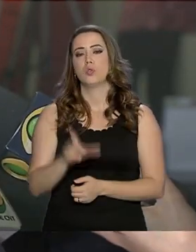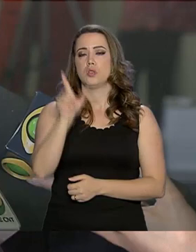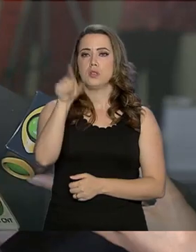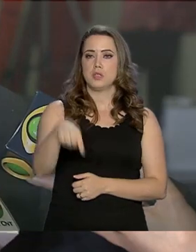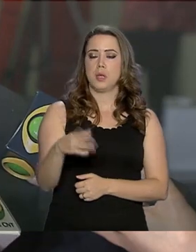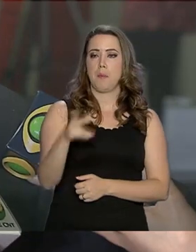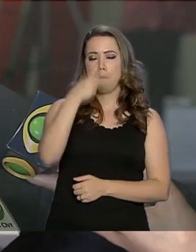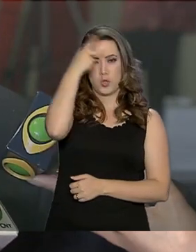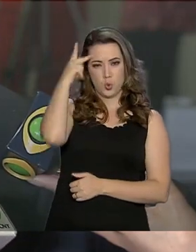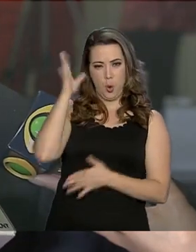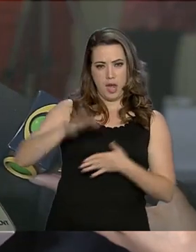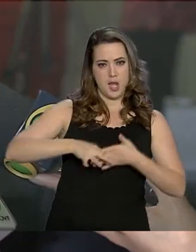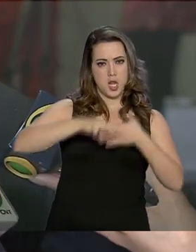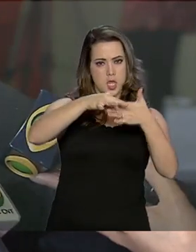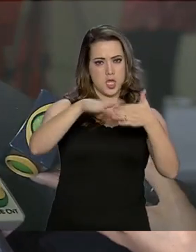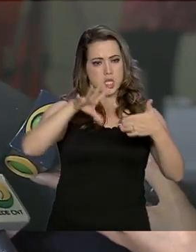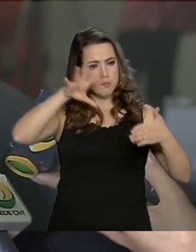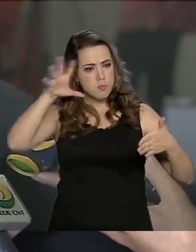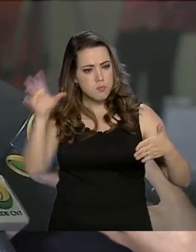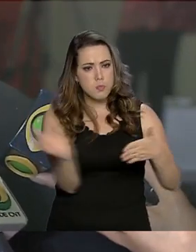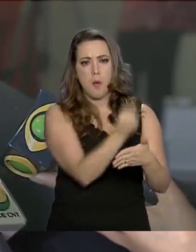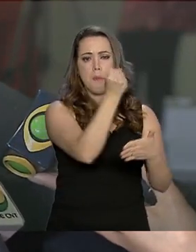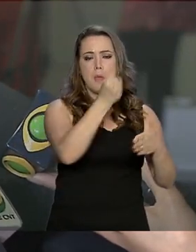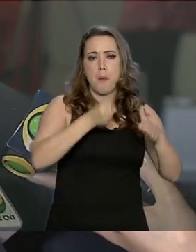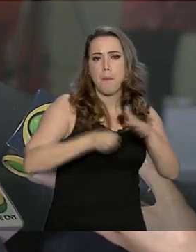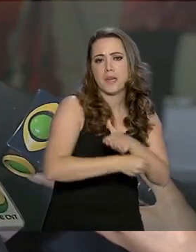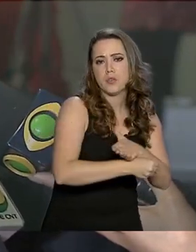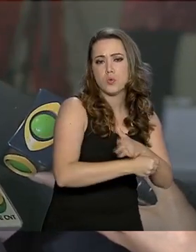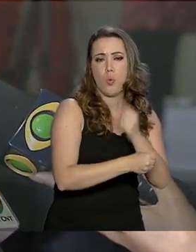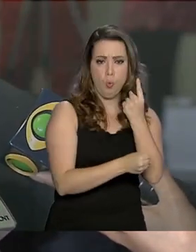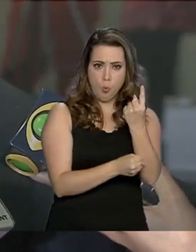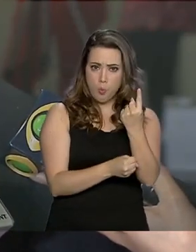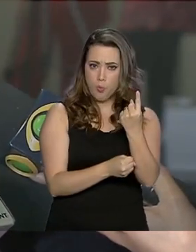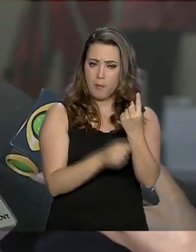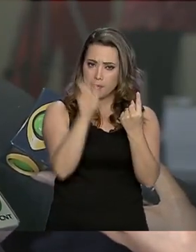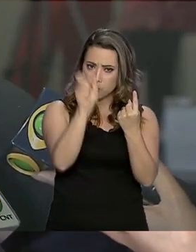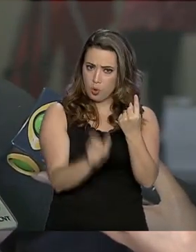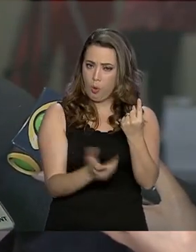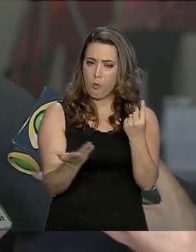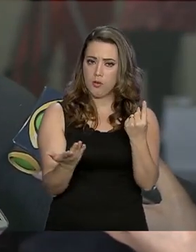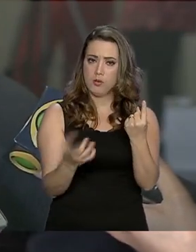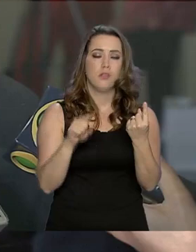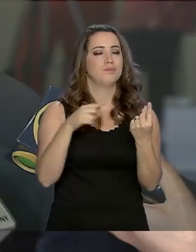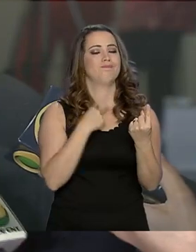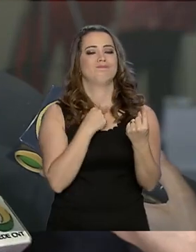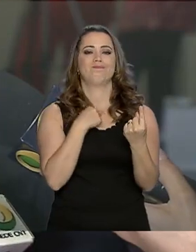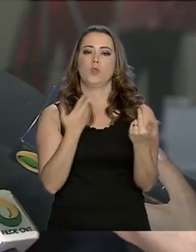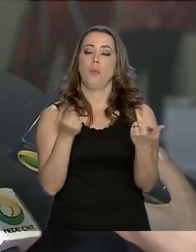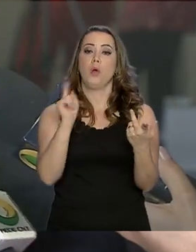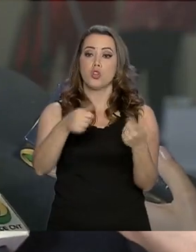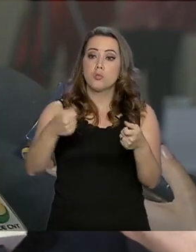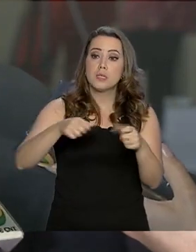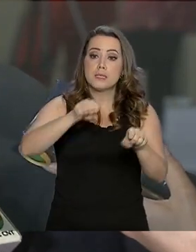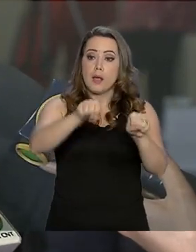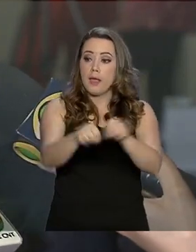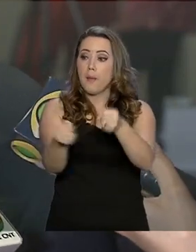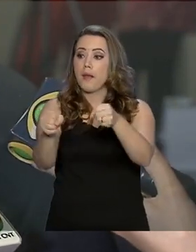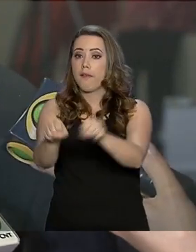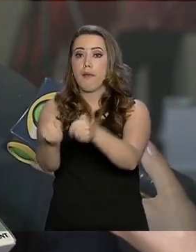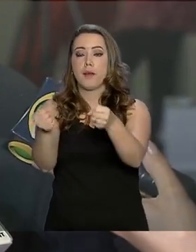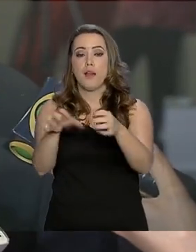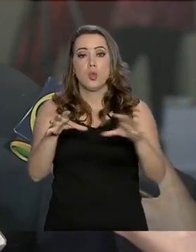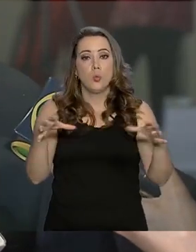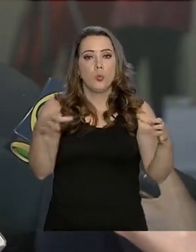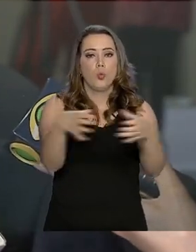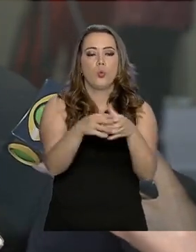o cabeça da liderança ou alguns o grupo o grupo e gestor da organização que nosso desconstruir